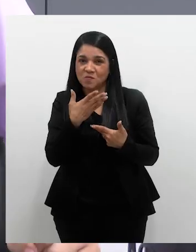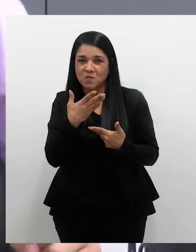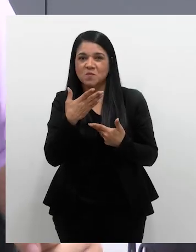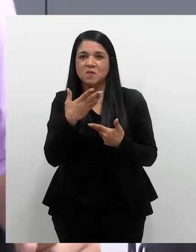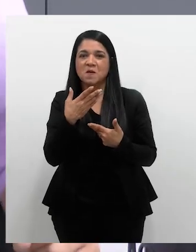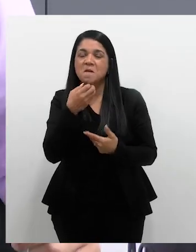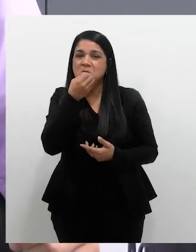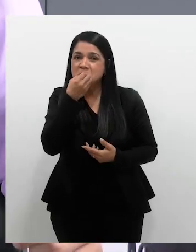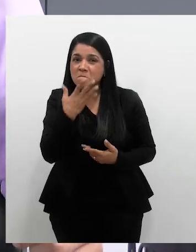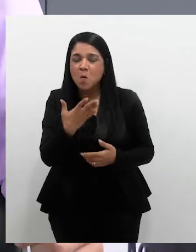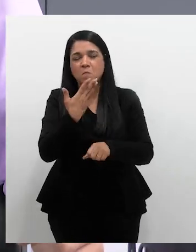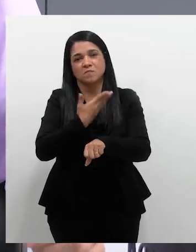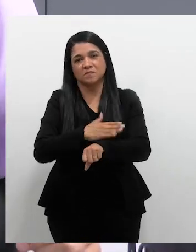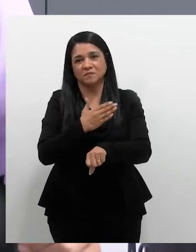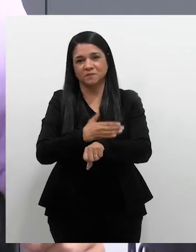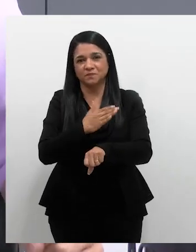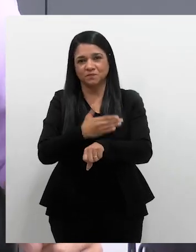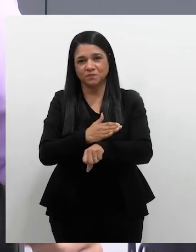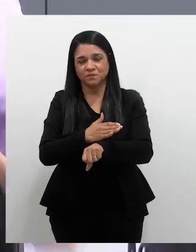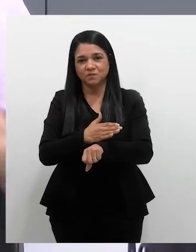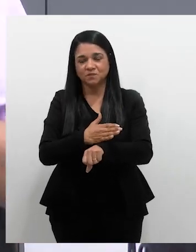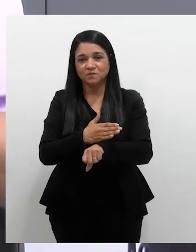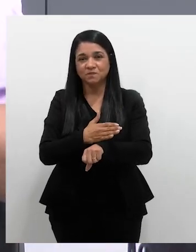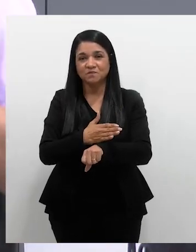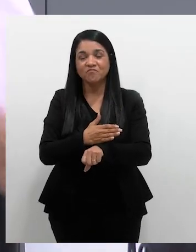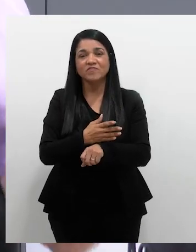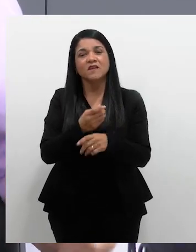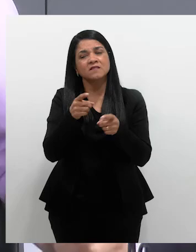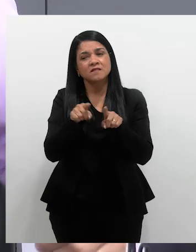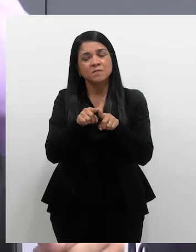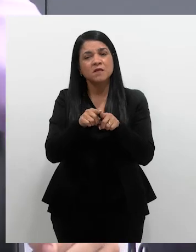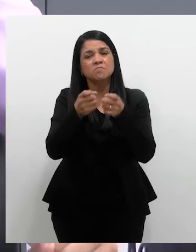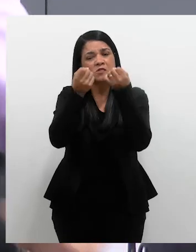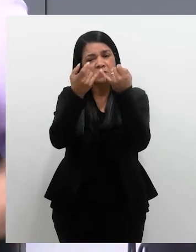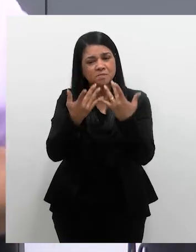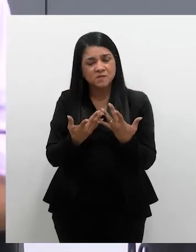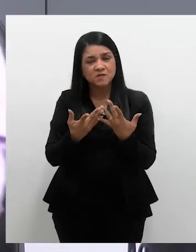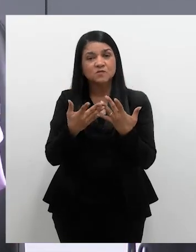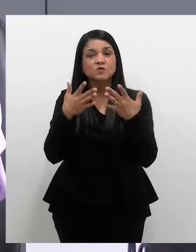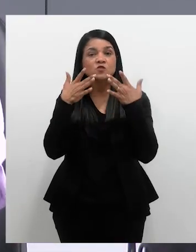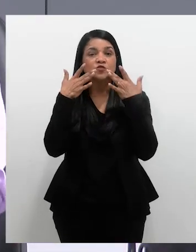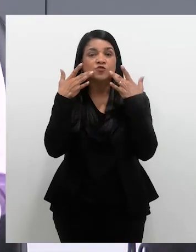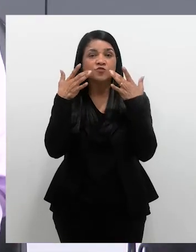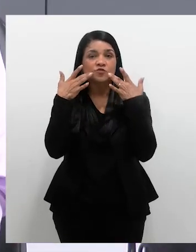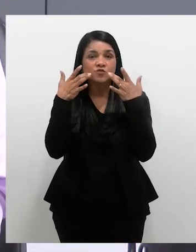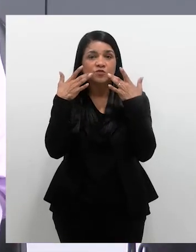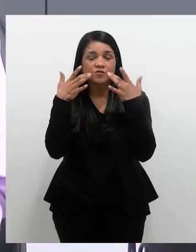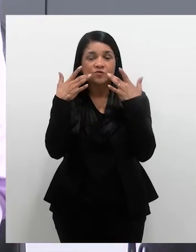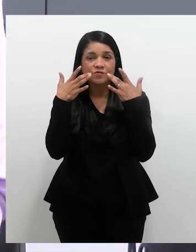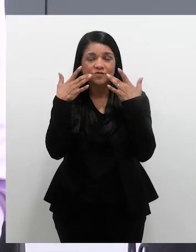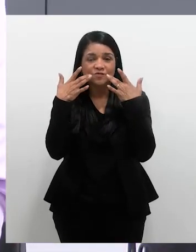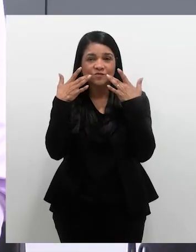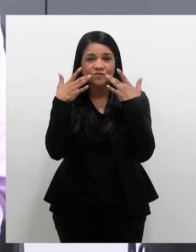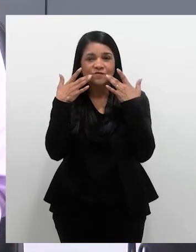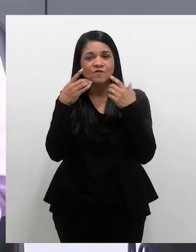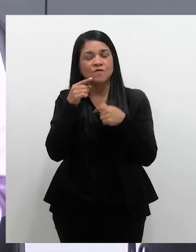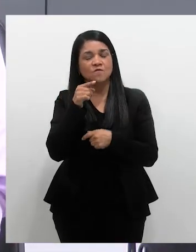muito bom. É bom praticar isso. E me fala também um pouco mais sobre teatro.